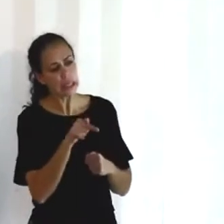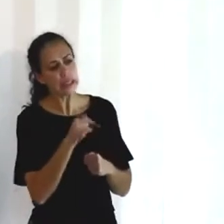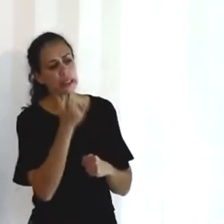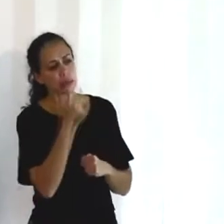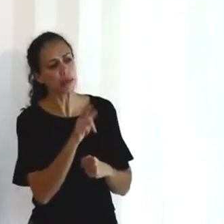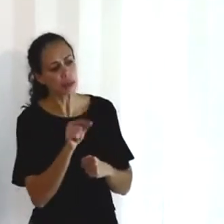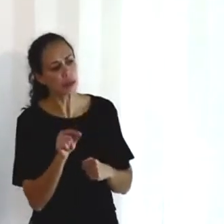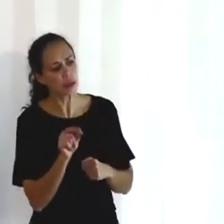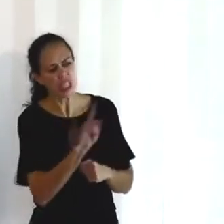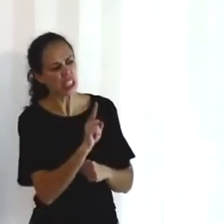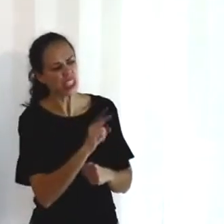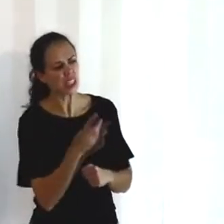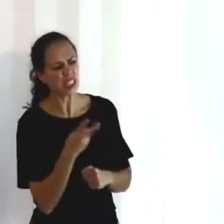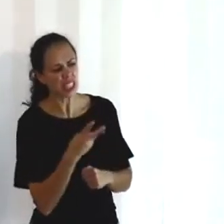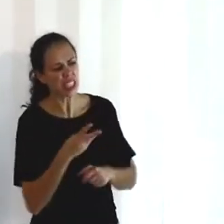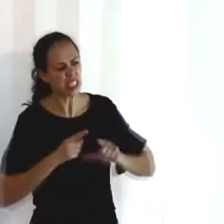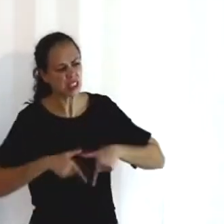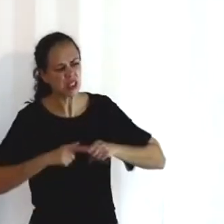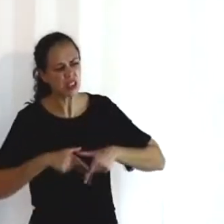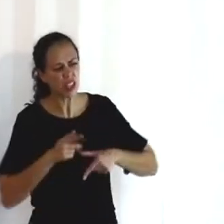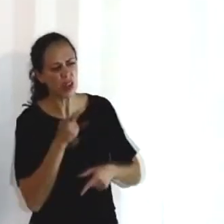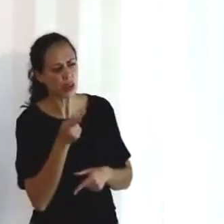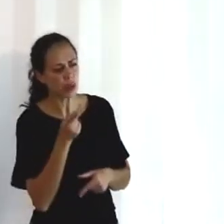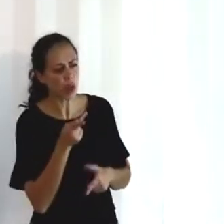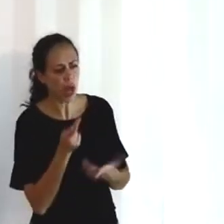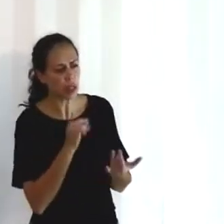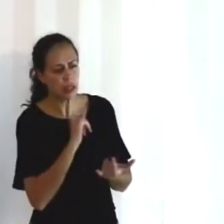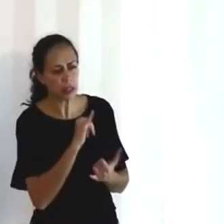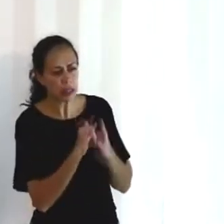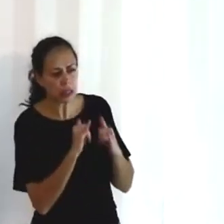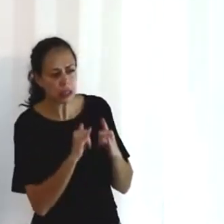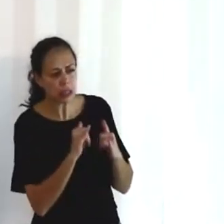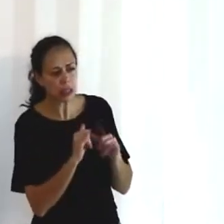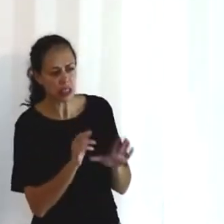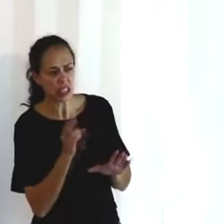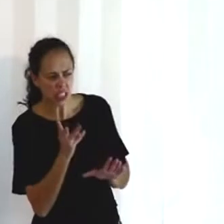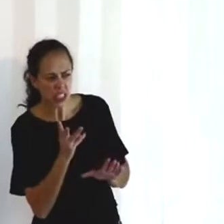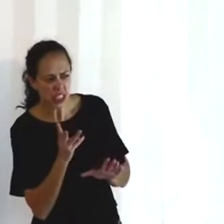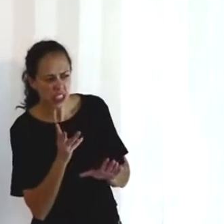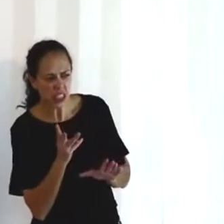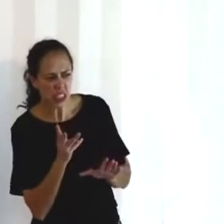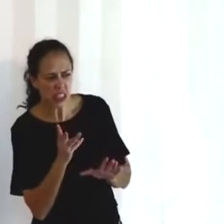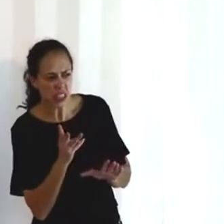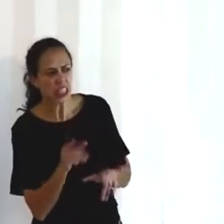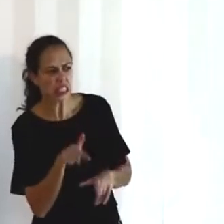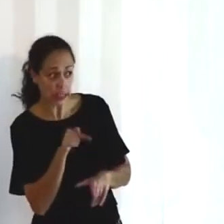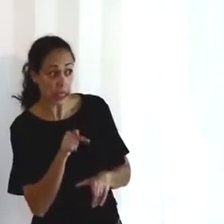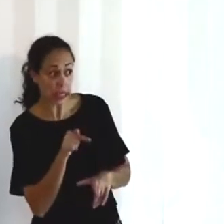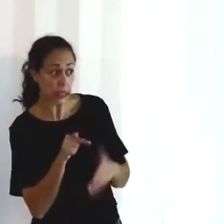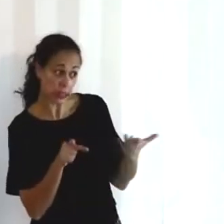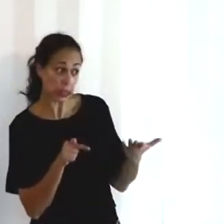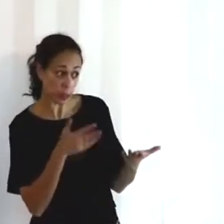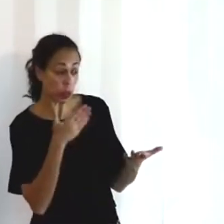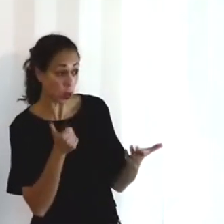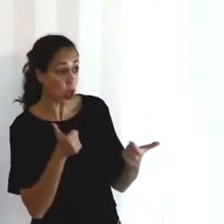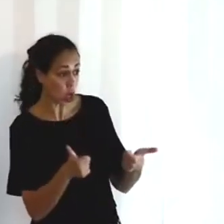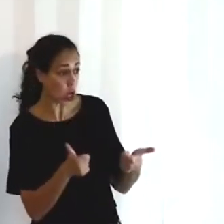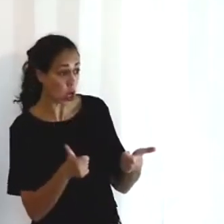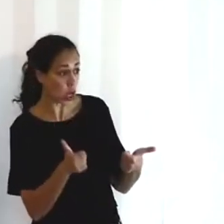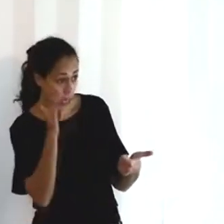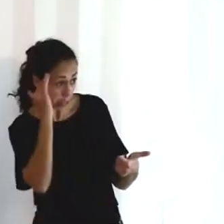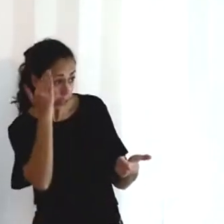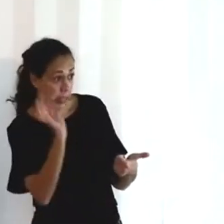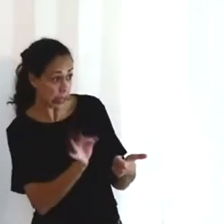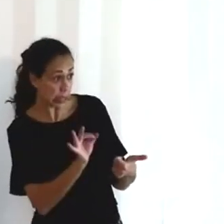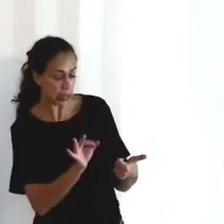3 mesmo, como os judeus falam? Não, é 70 vezes. Se você acha que a perfeição é o número